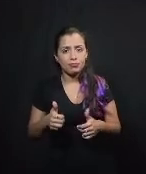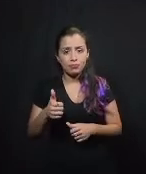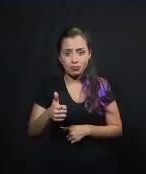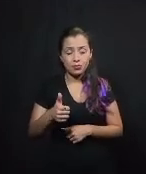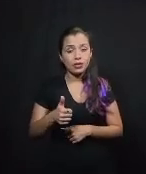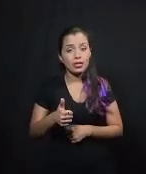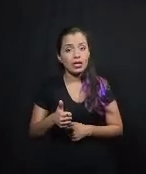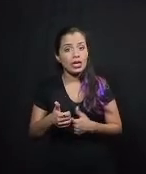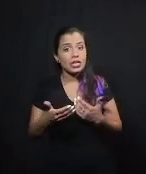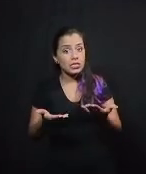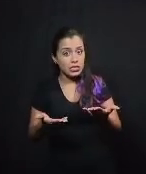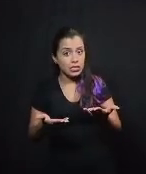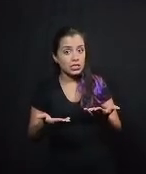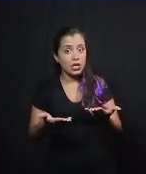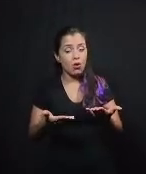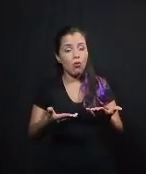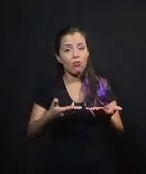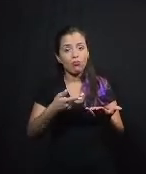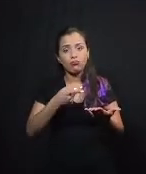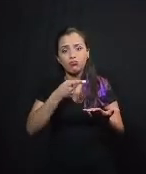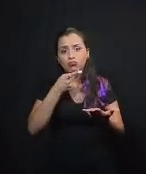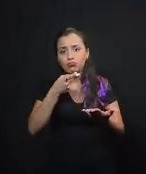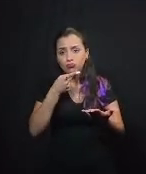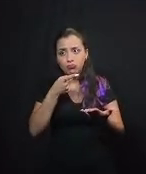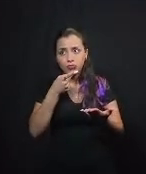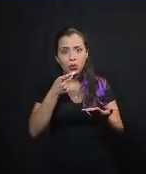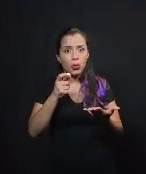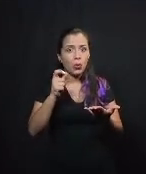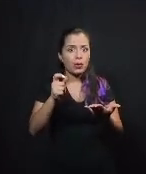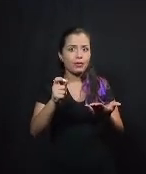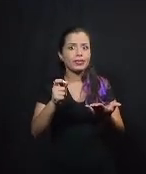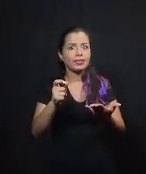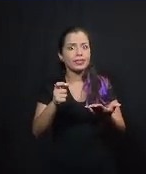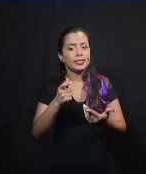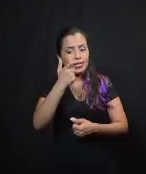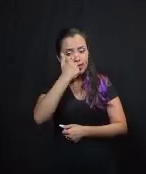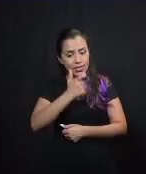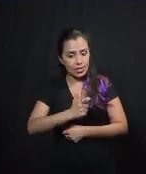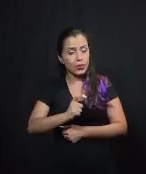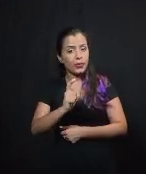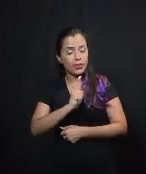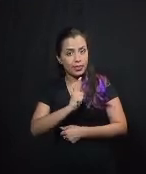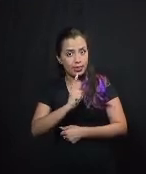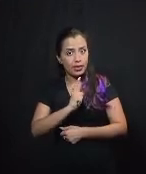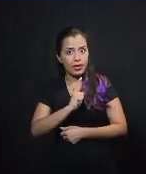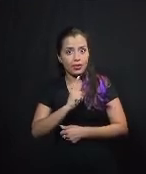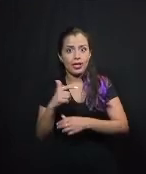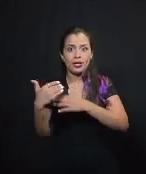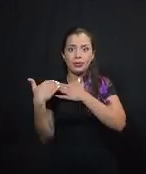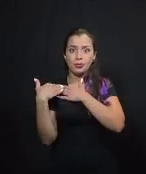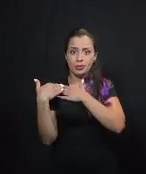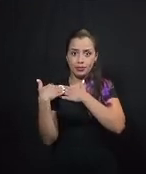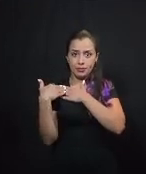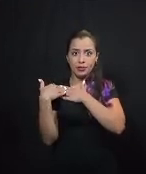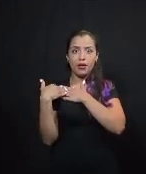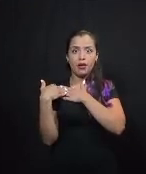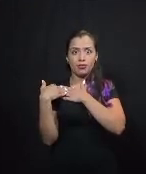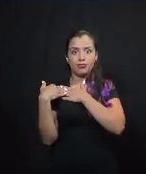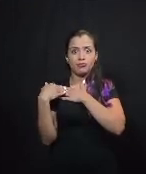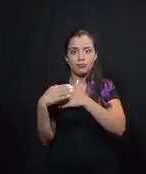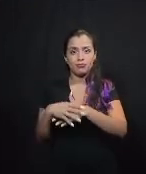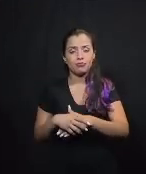aqui falando de coisas utópicas, eu que sou acusado de ser demasiado racionalista.